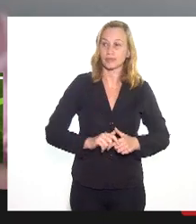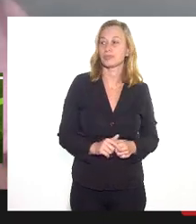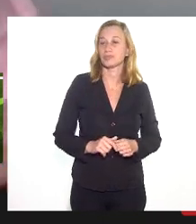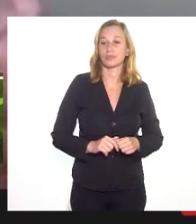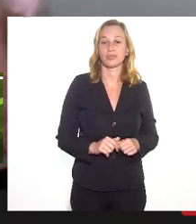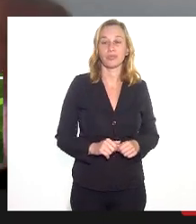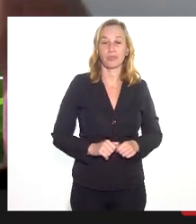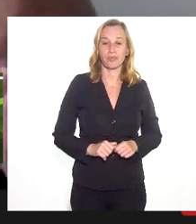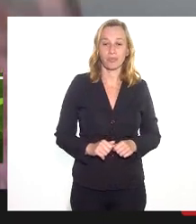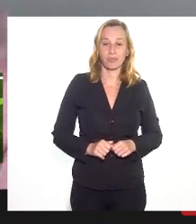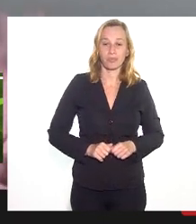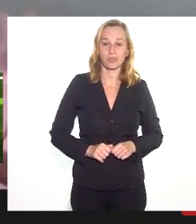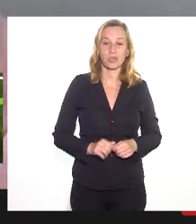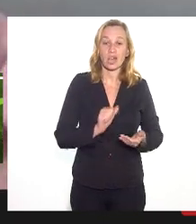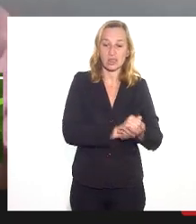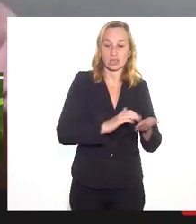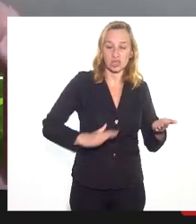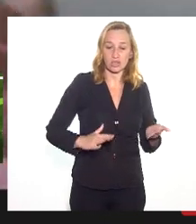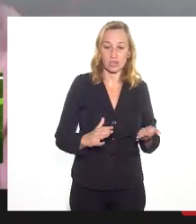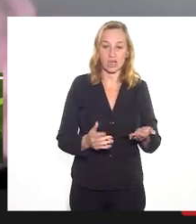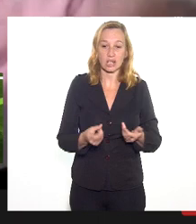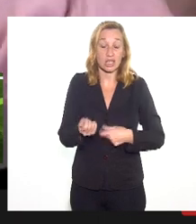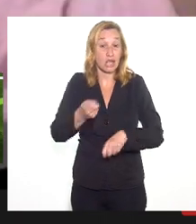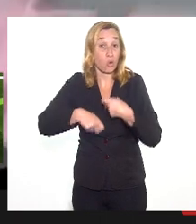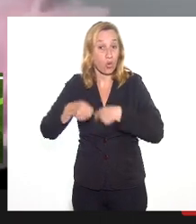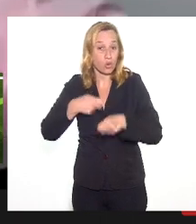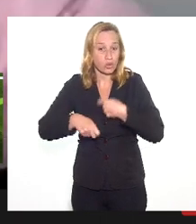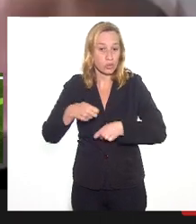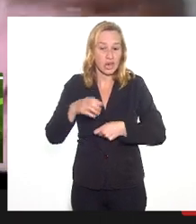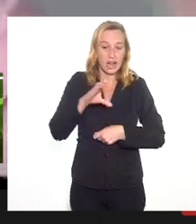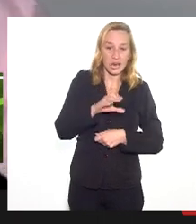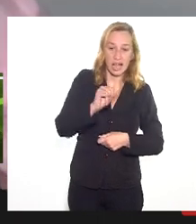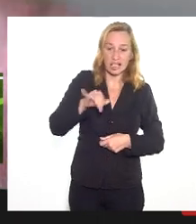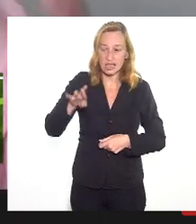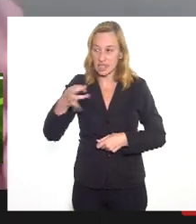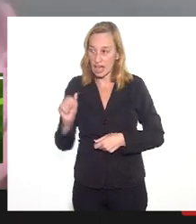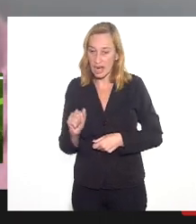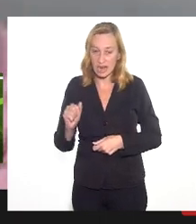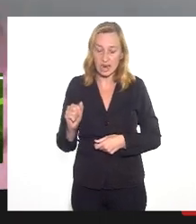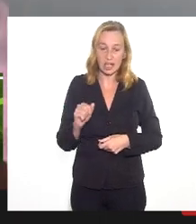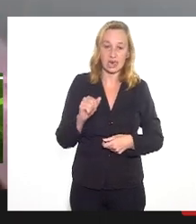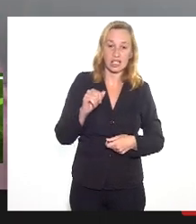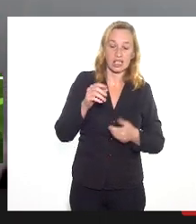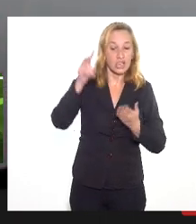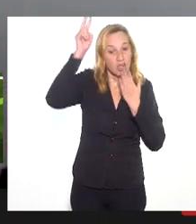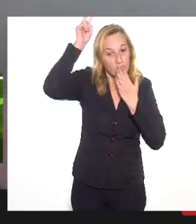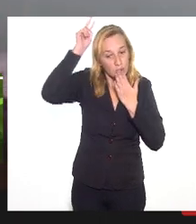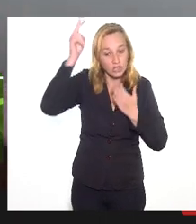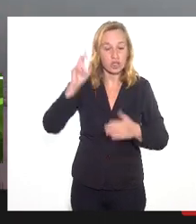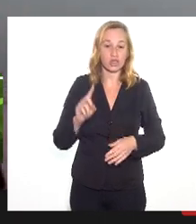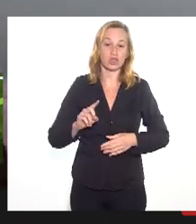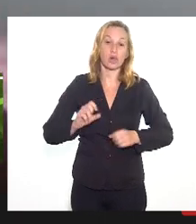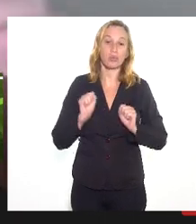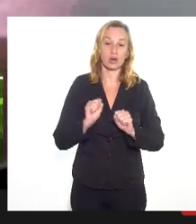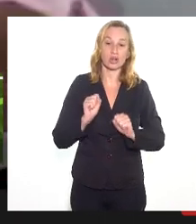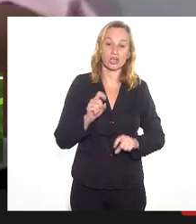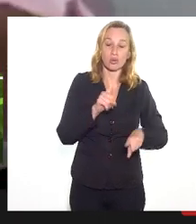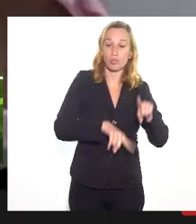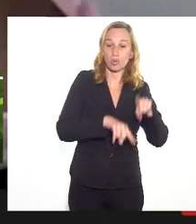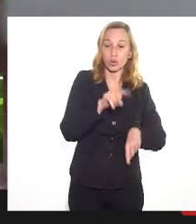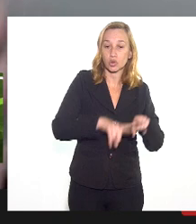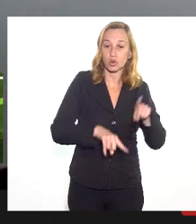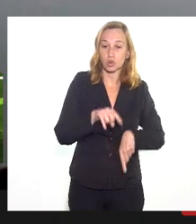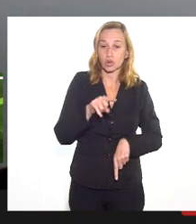seja, as atividades econômicas empreendidas por caiçaras, indígenas, quilombolas, enfim, se elas não poderiam ser objeto, não de uma